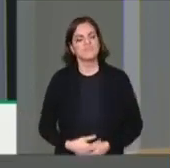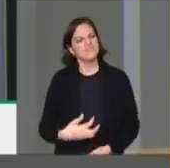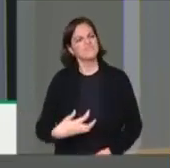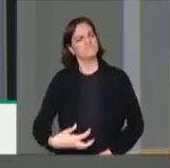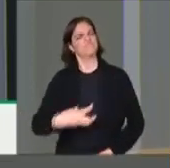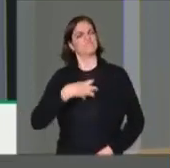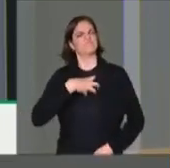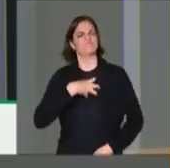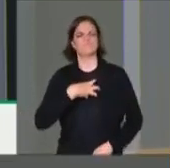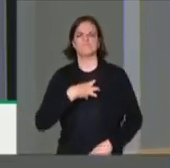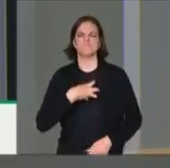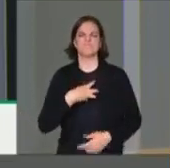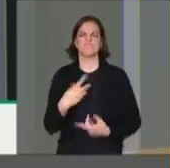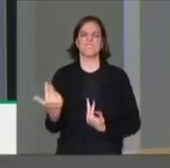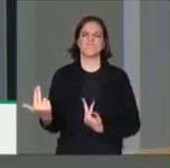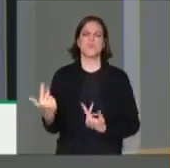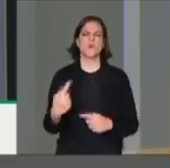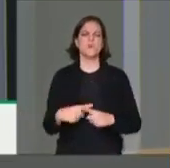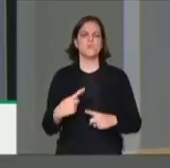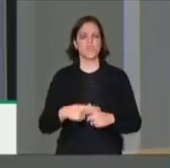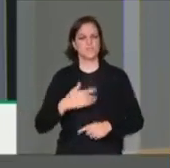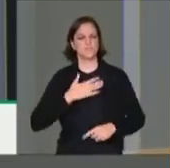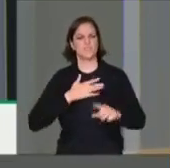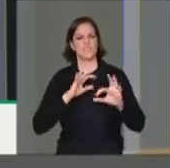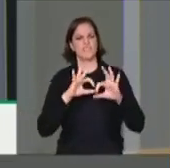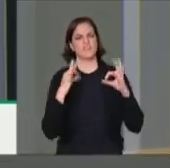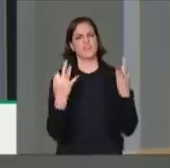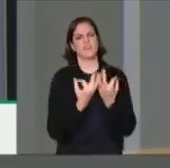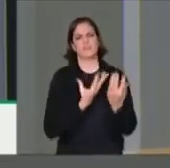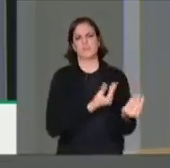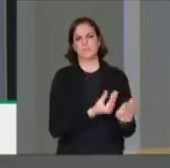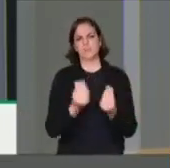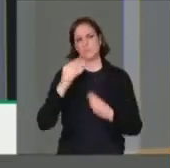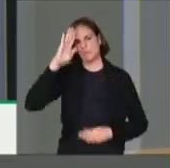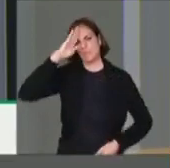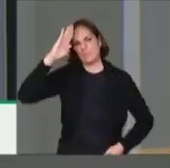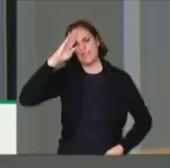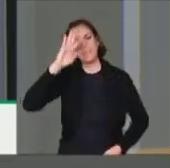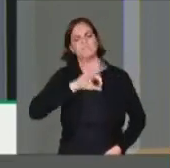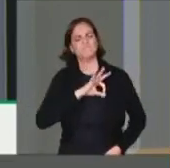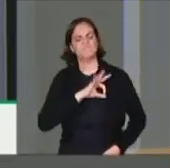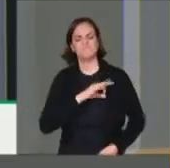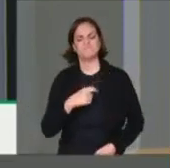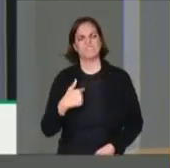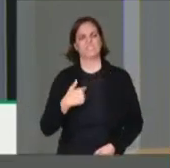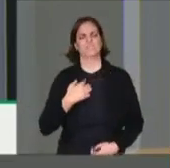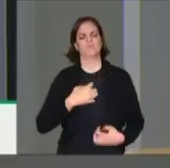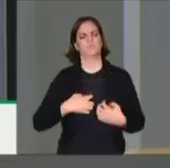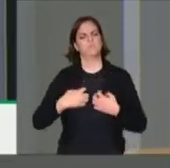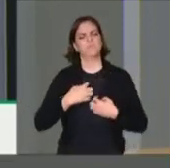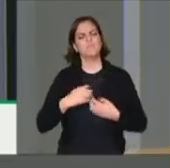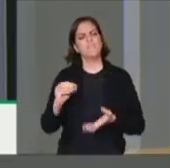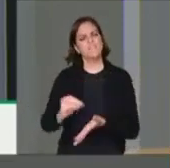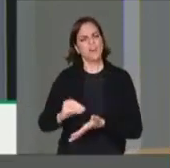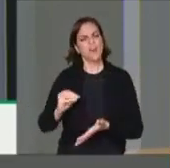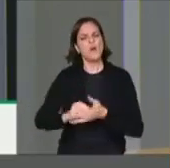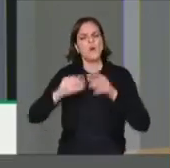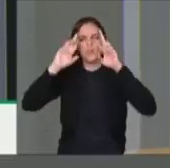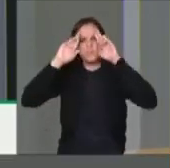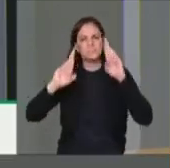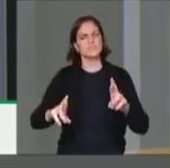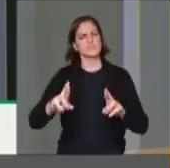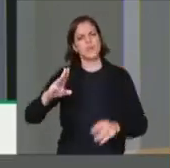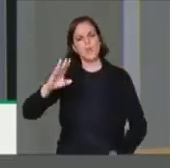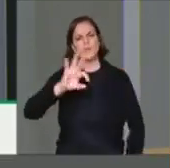mesmo sentimento de revolta por ser irmã e por ser esposa de militar. Me revoltei pelo desrespeito à nossa Polícia